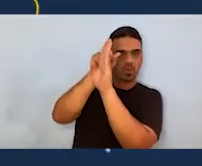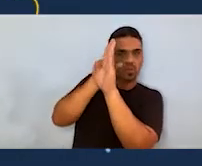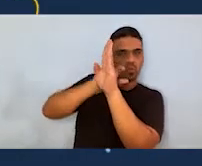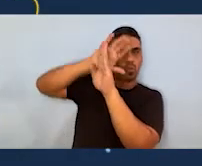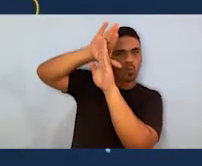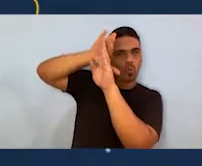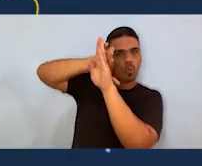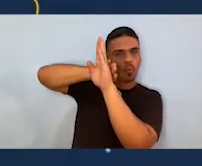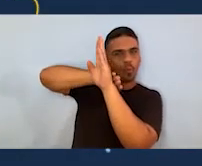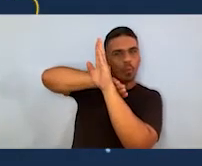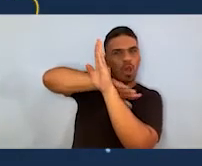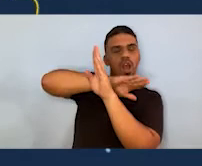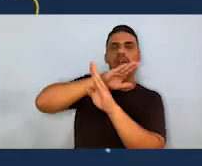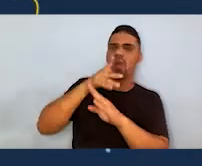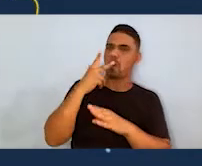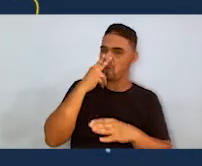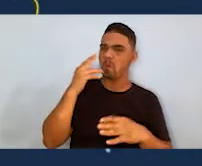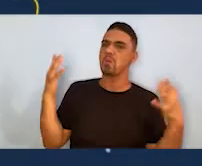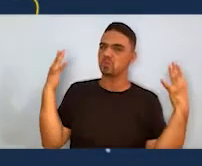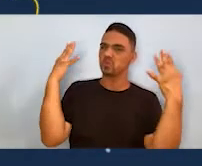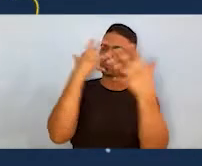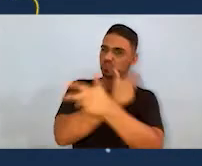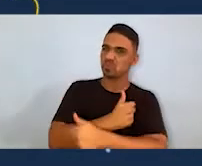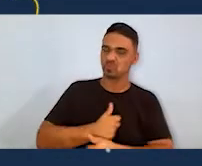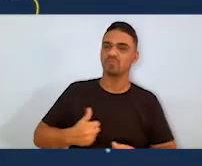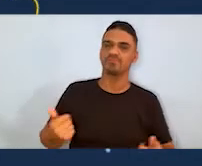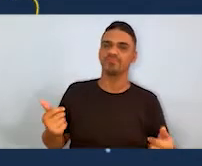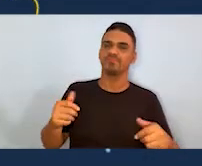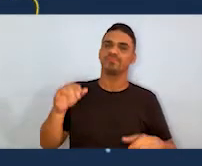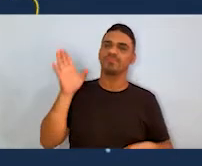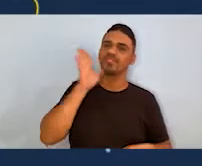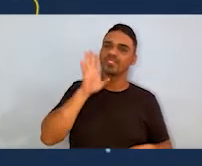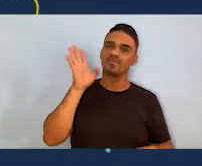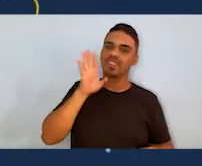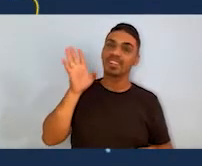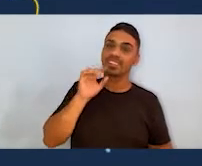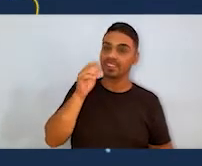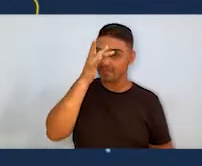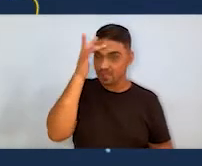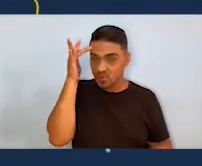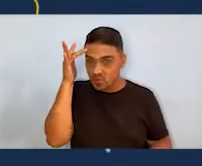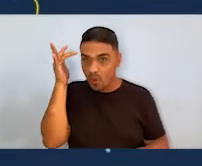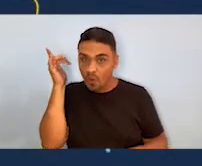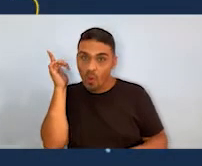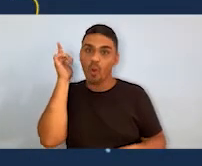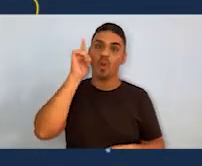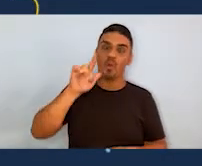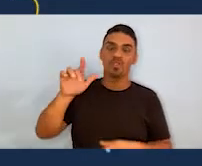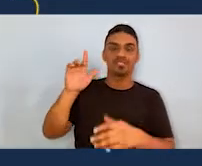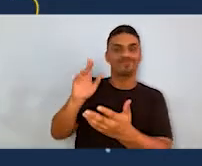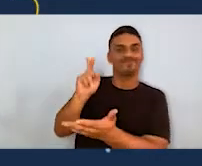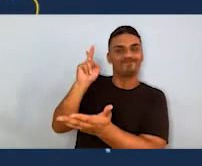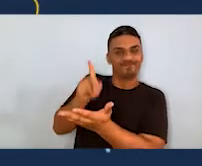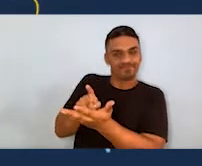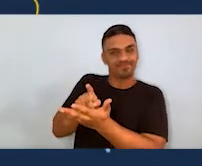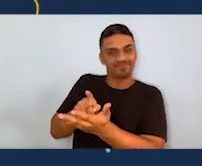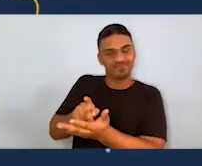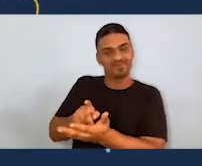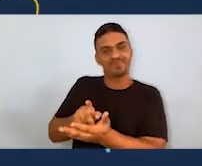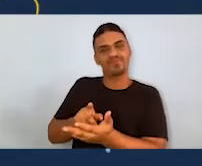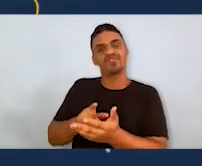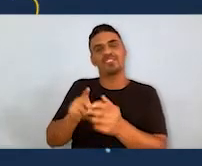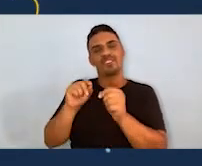legal, eu acho isso genial, eu acho isso muito, muito bacana. Quem consegue efetivamente